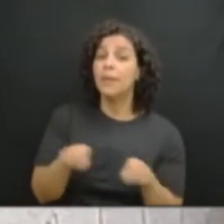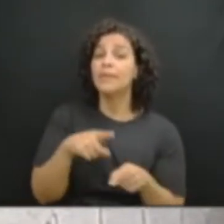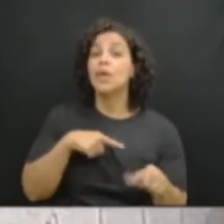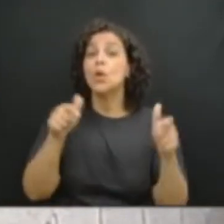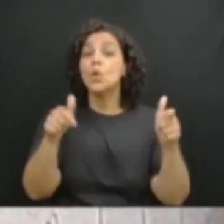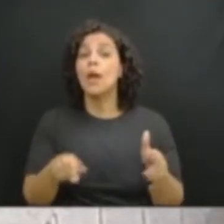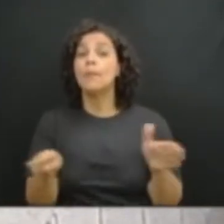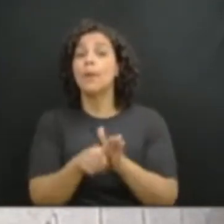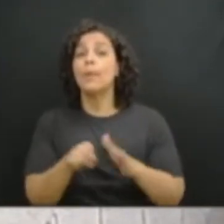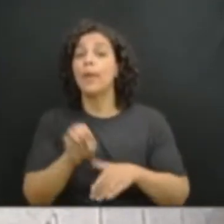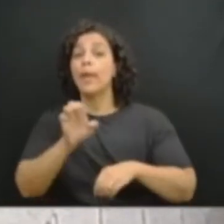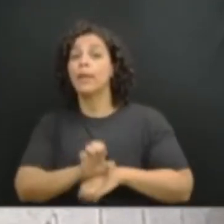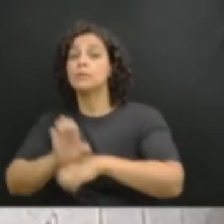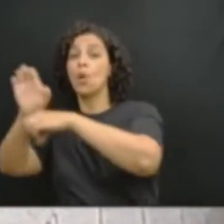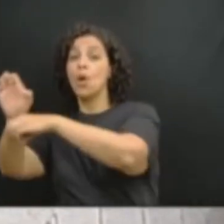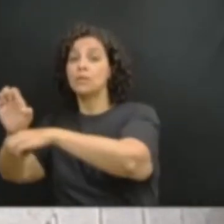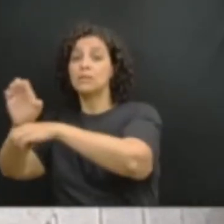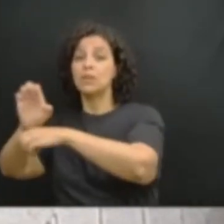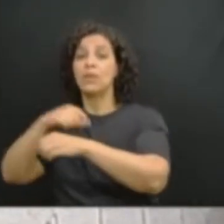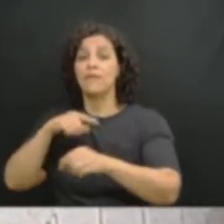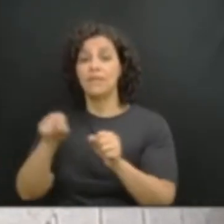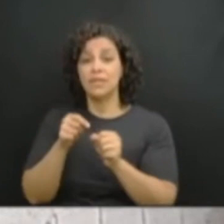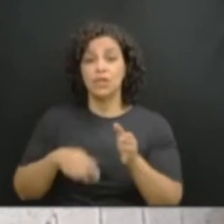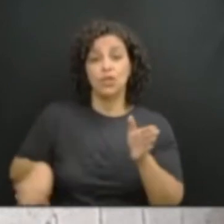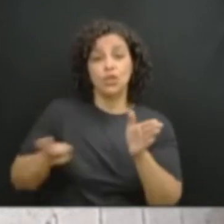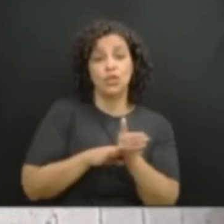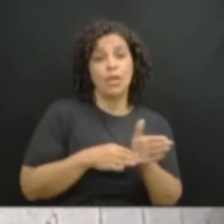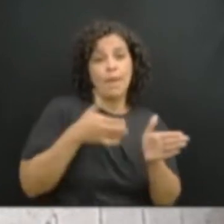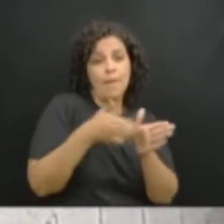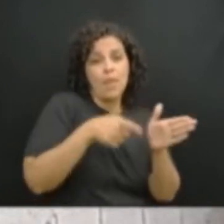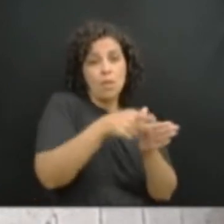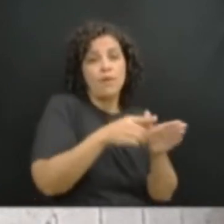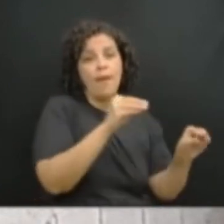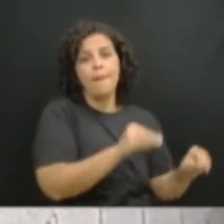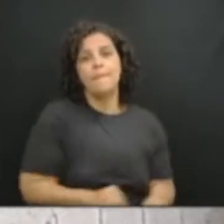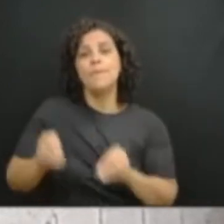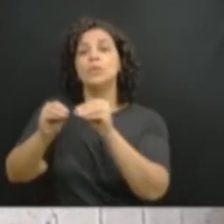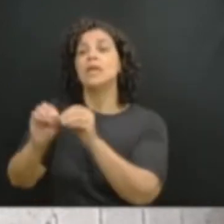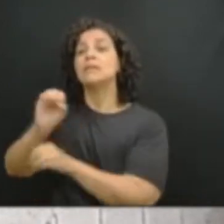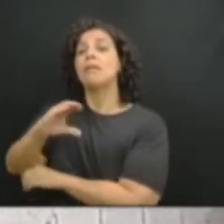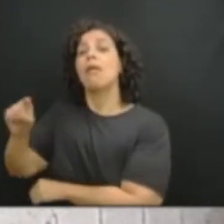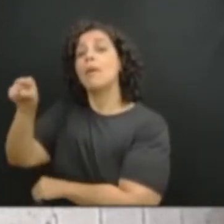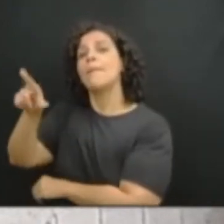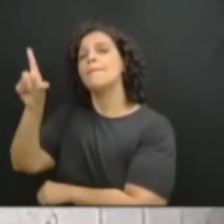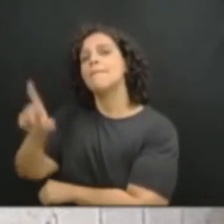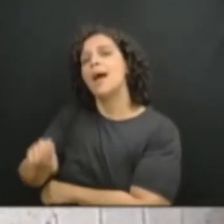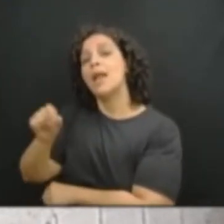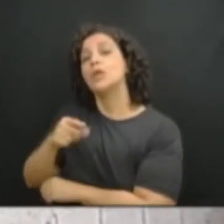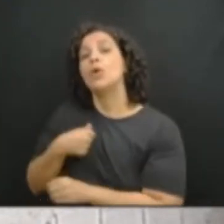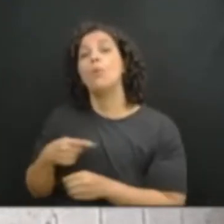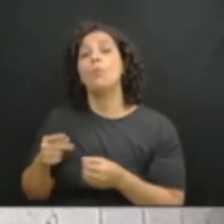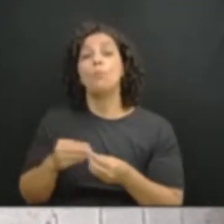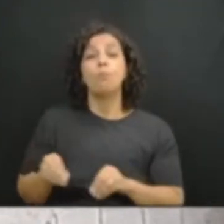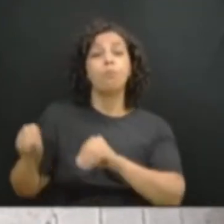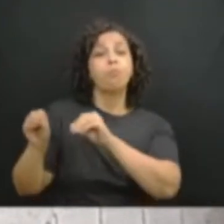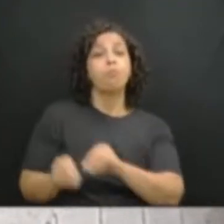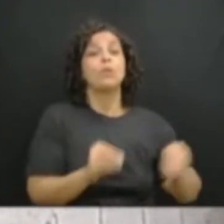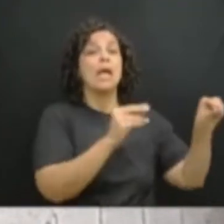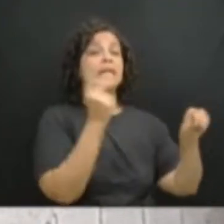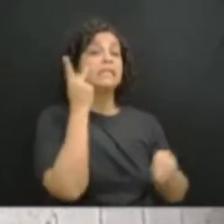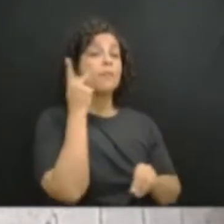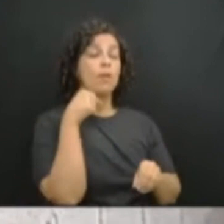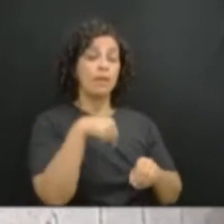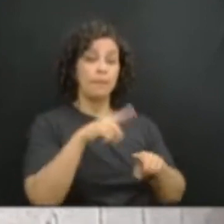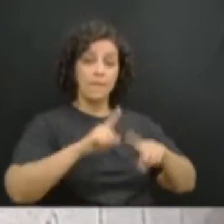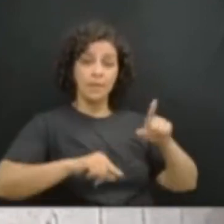corredores de exportações que, no lugar de levar para o porto de Paranaguá, podem parar em Santa Catarina ou ir para Santos, e os produtos